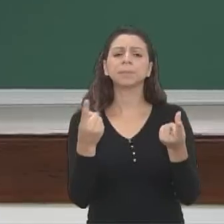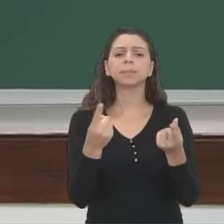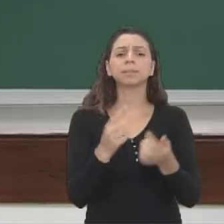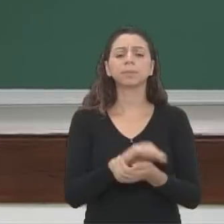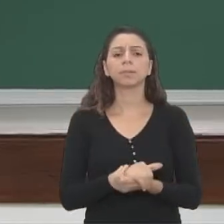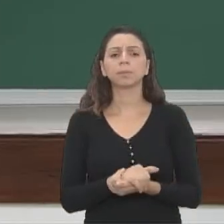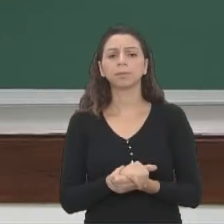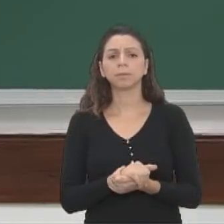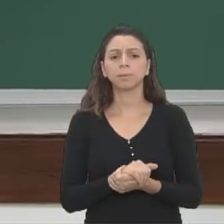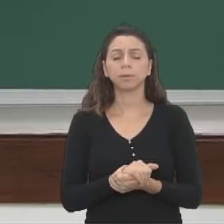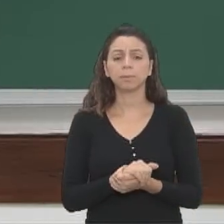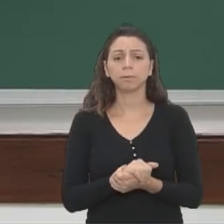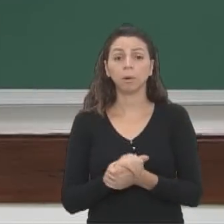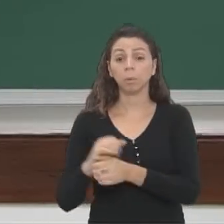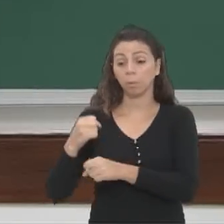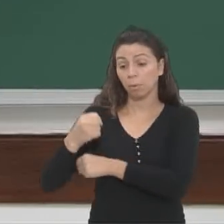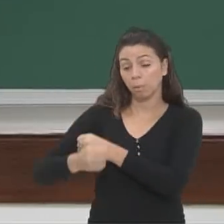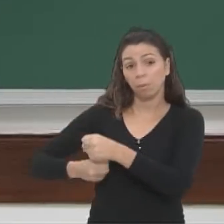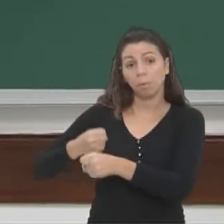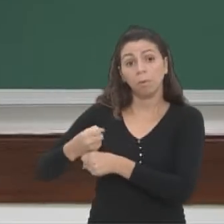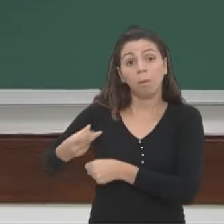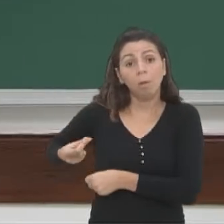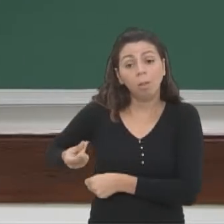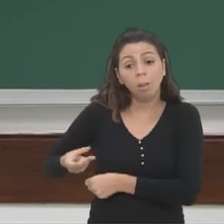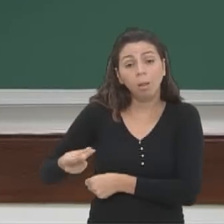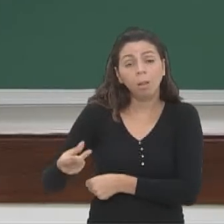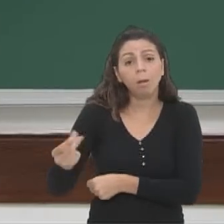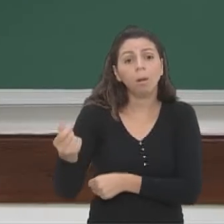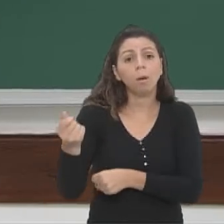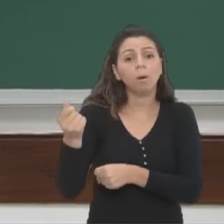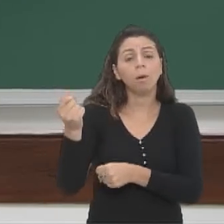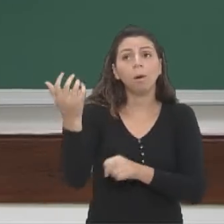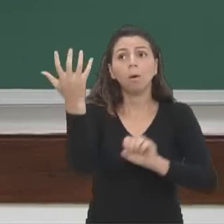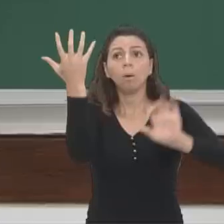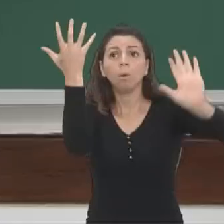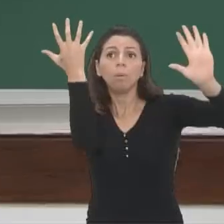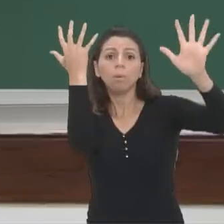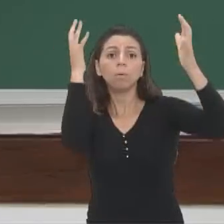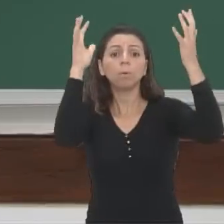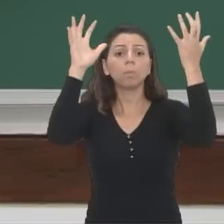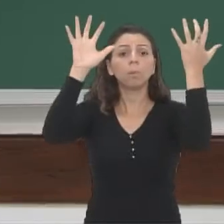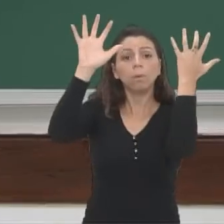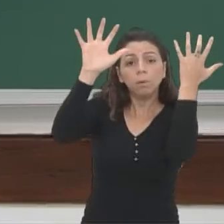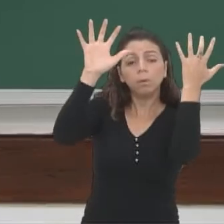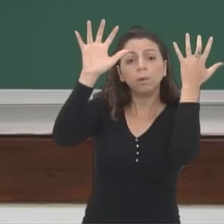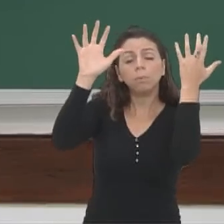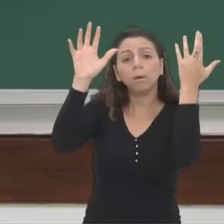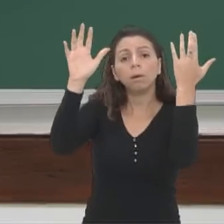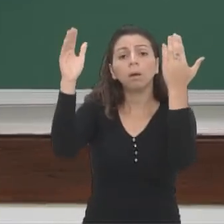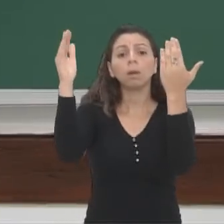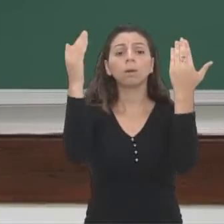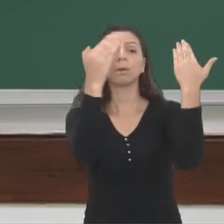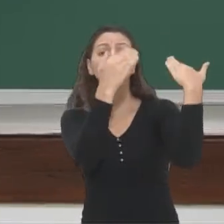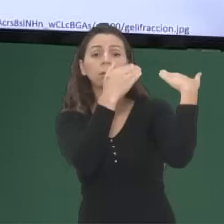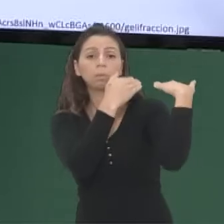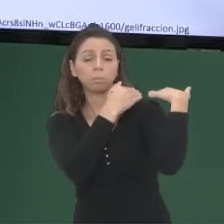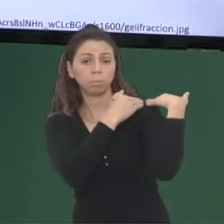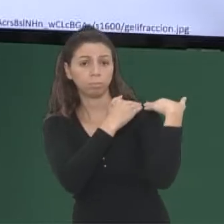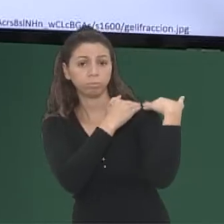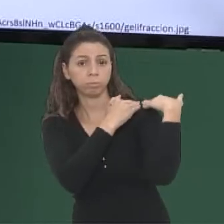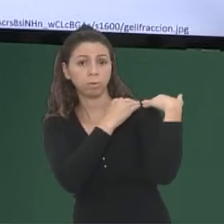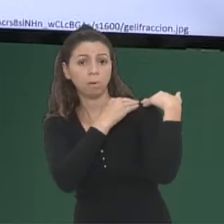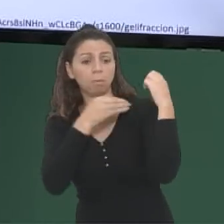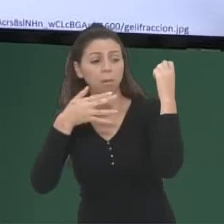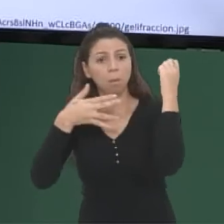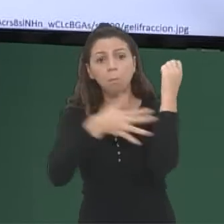Fabiano? O tempo, o clima é o responsável pelo intemperismo físico. Eu